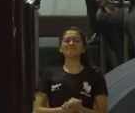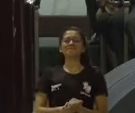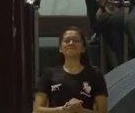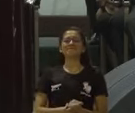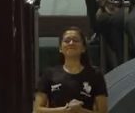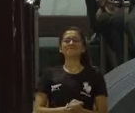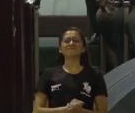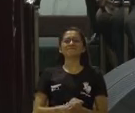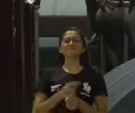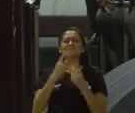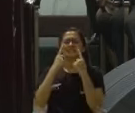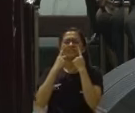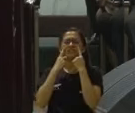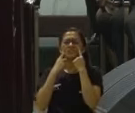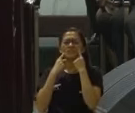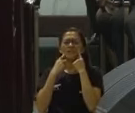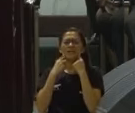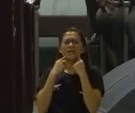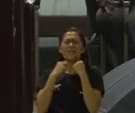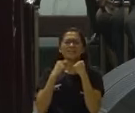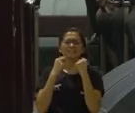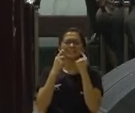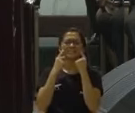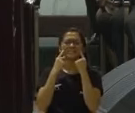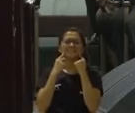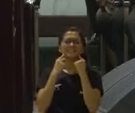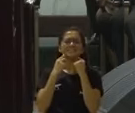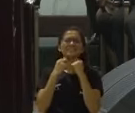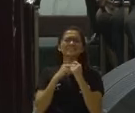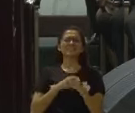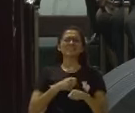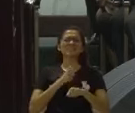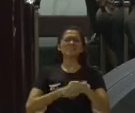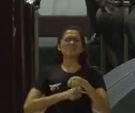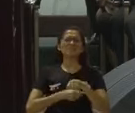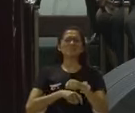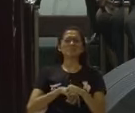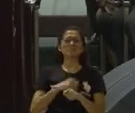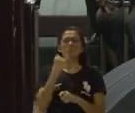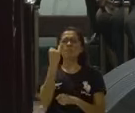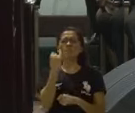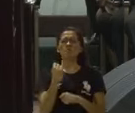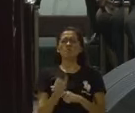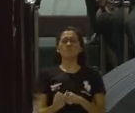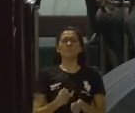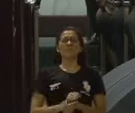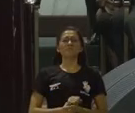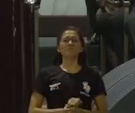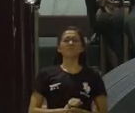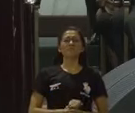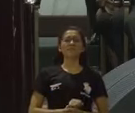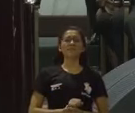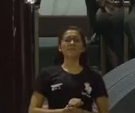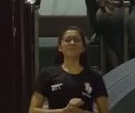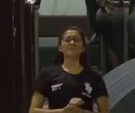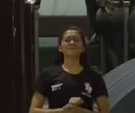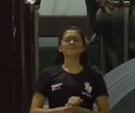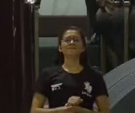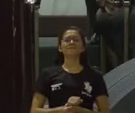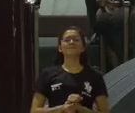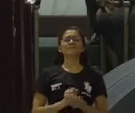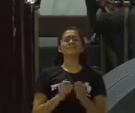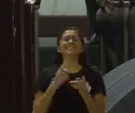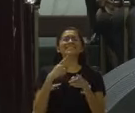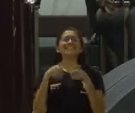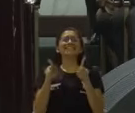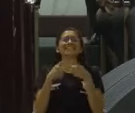bebendo as próprias lágrimas, na pele e no osso, com 515 da harpa